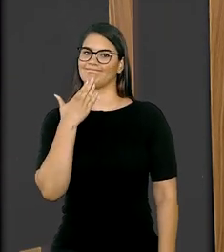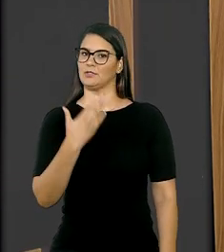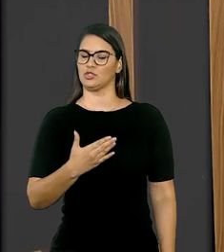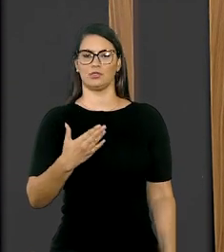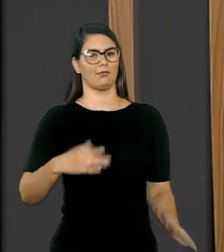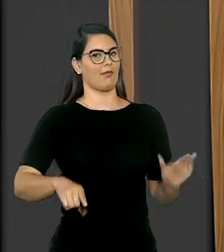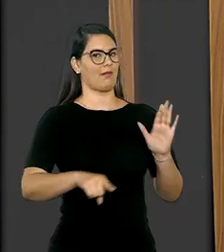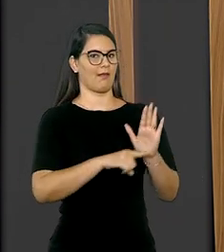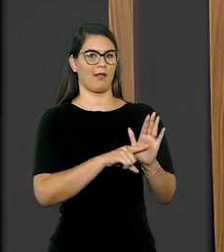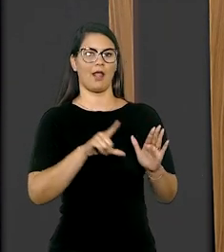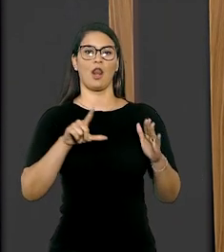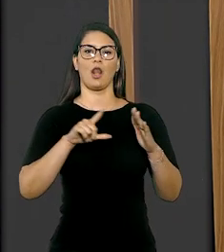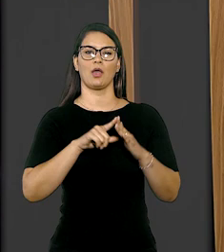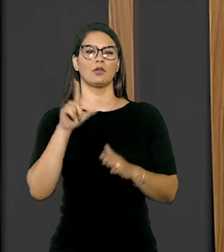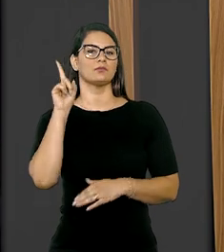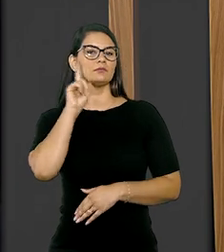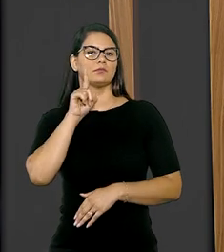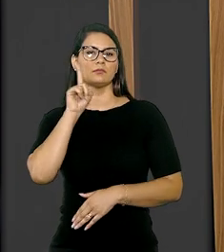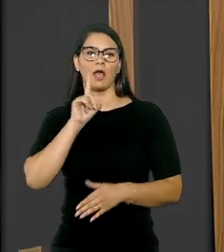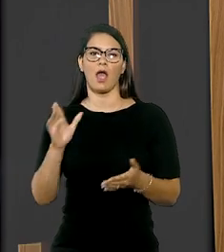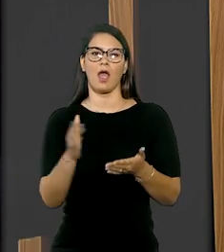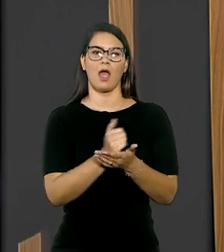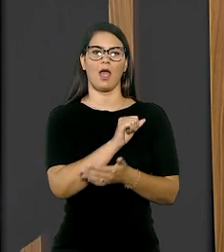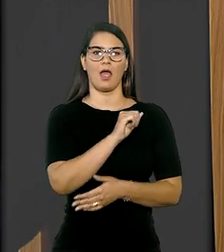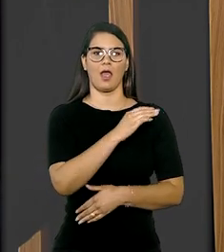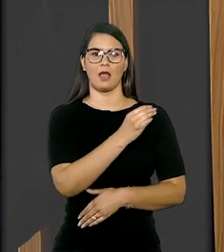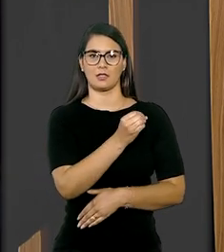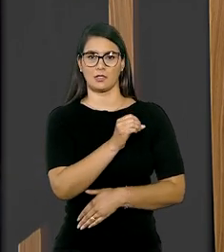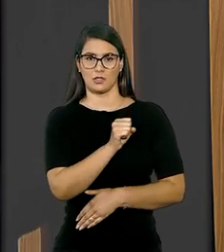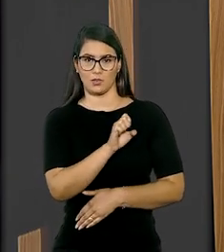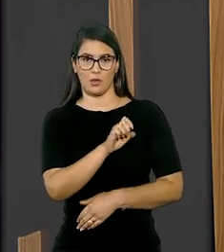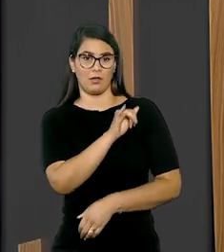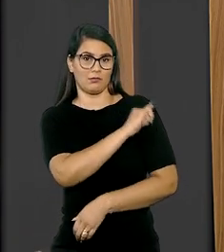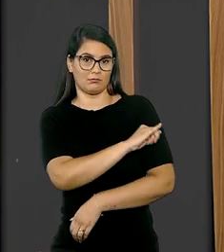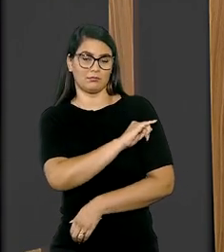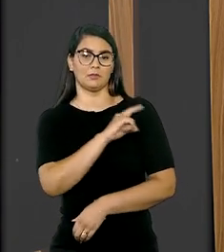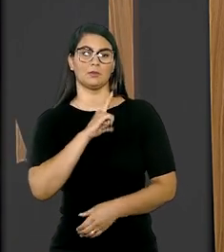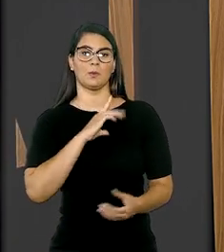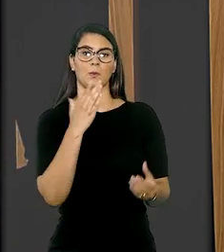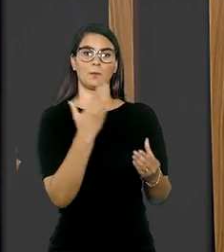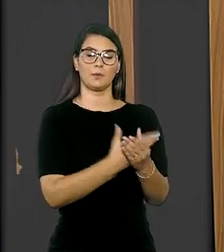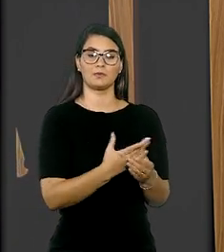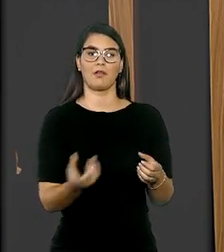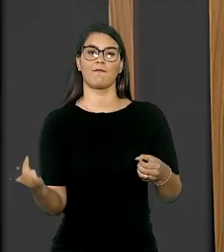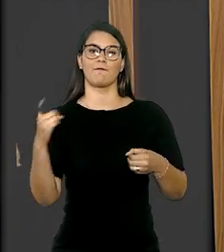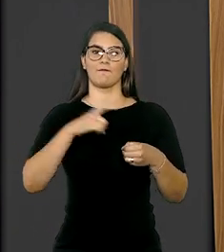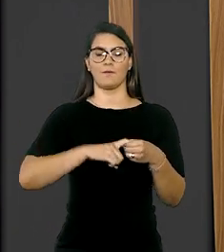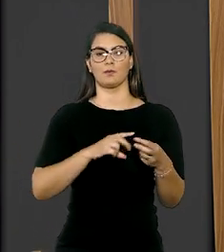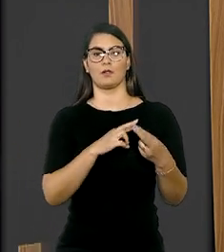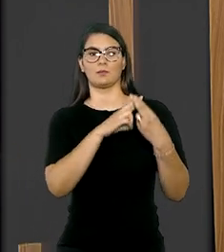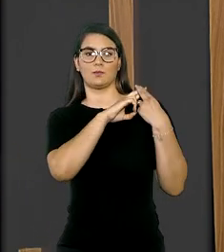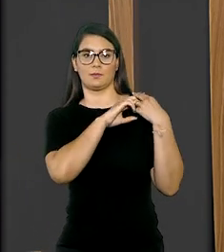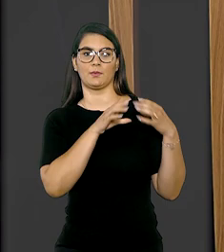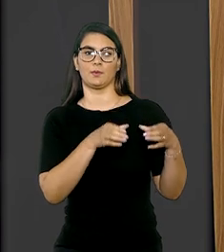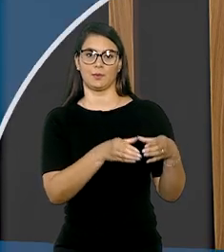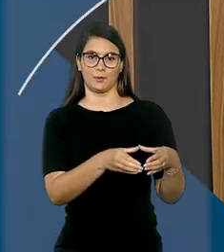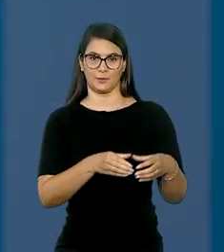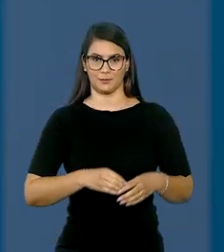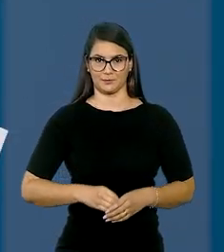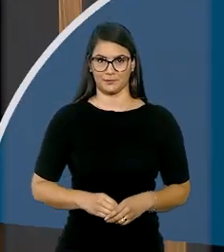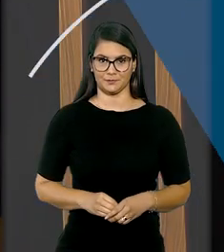das lojas americanas para reunir ações no Rio de Janeiro, onde corre o processo de recuperação judicial do